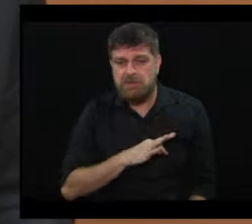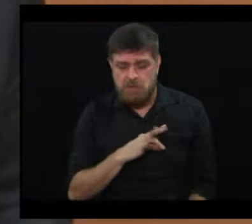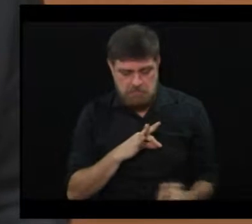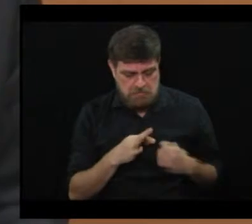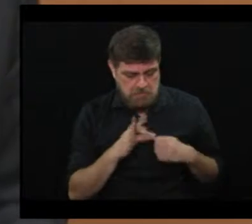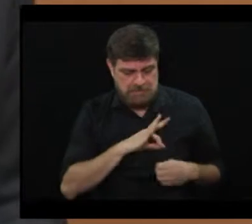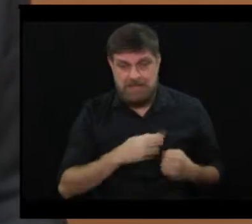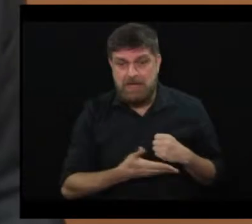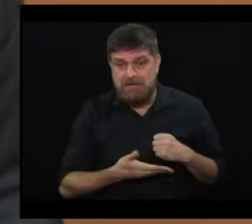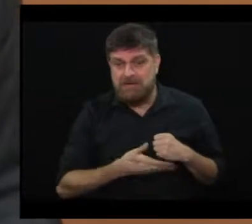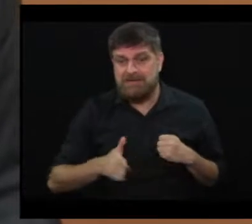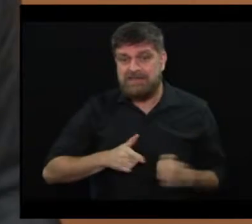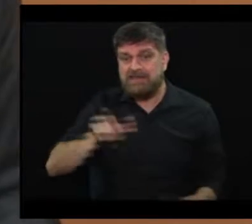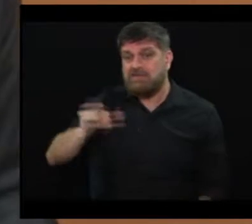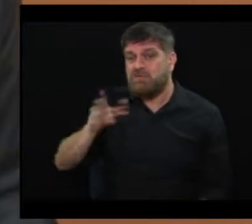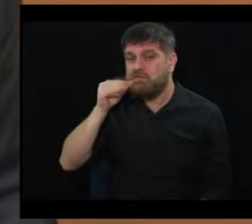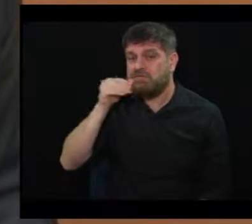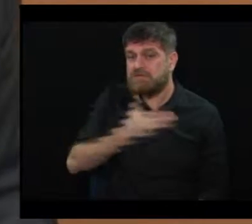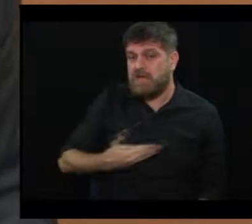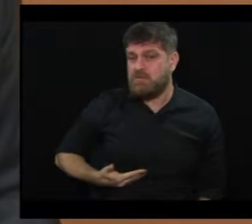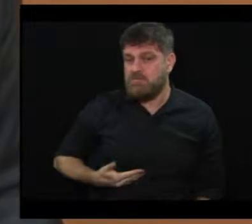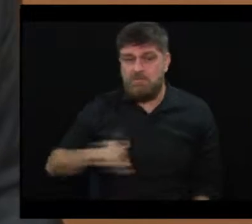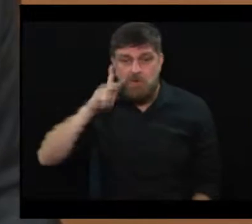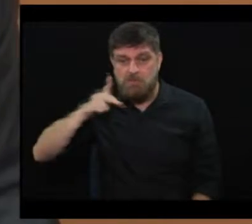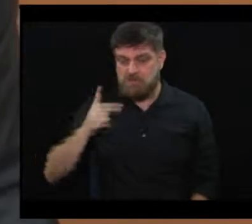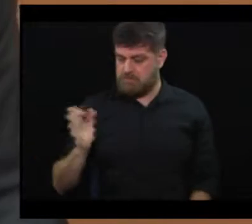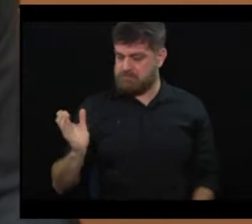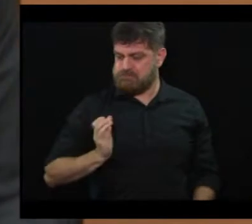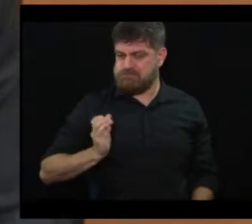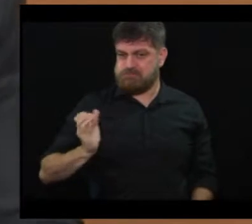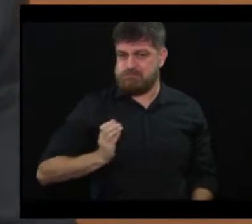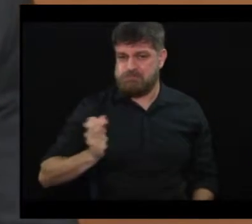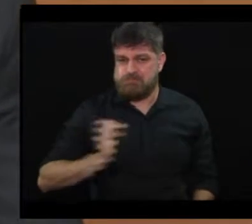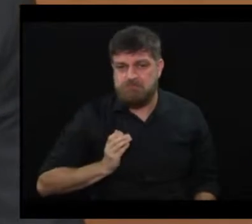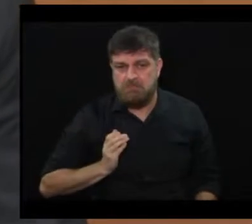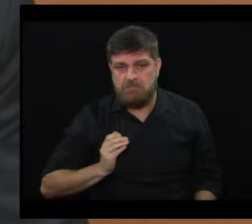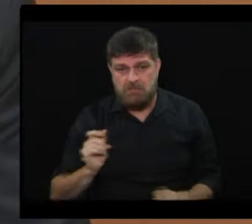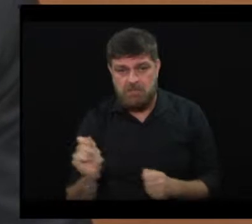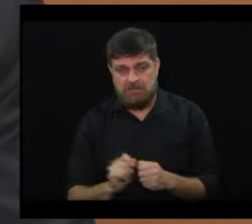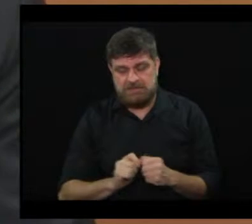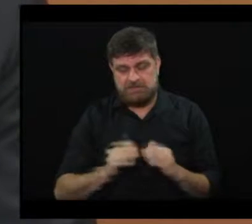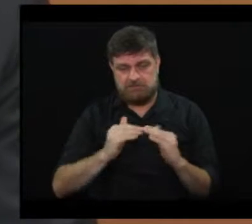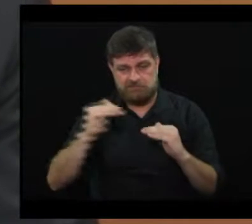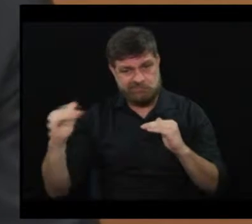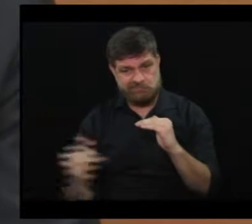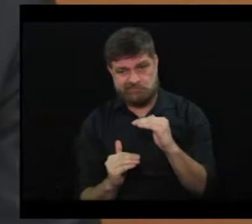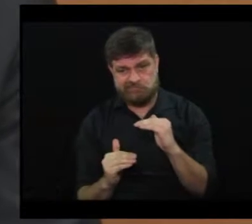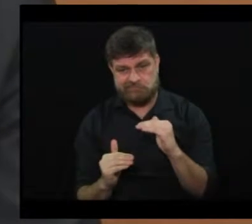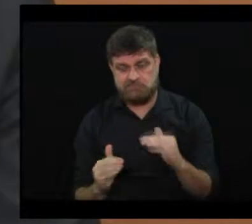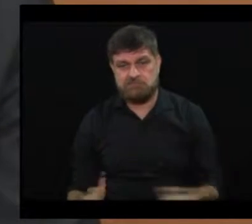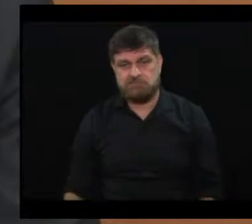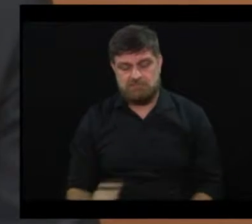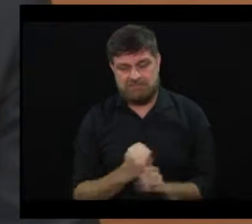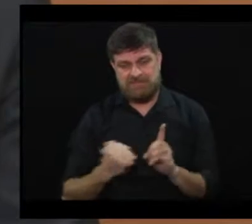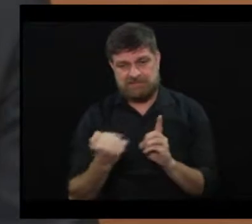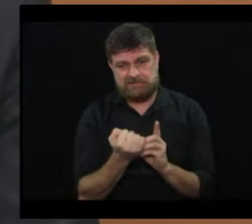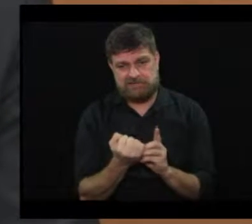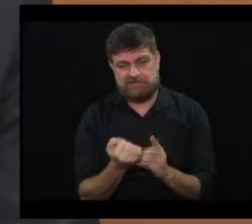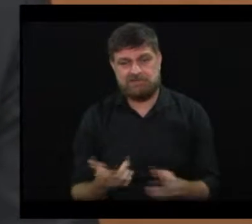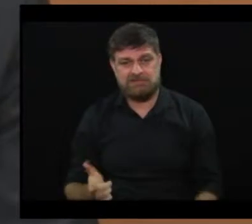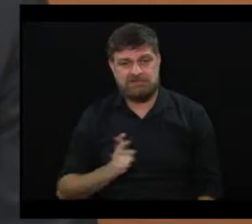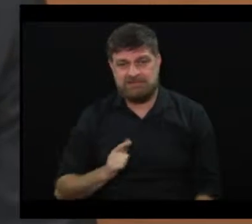aposentadoria especial de um servidor público ou então de um político. Isso é fomentar a desigualdade social e é